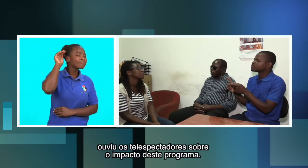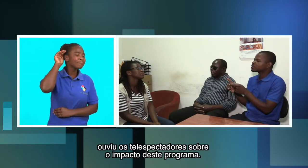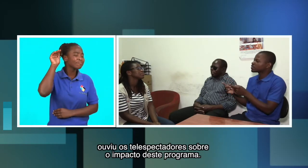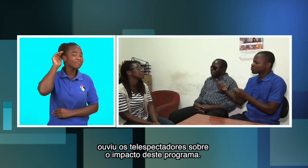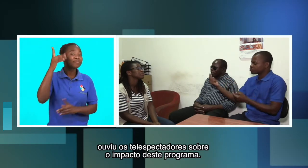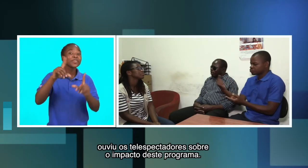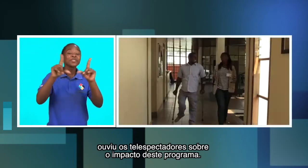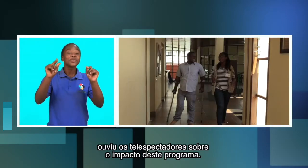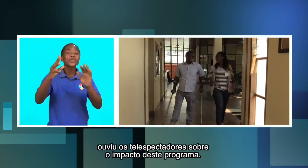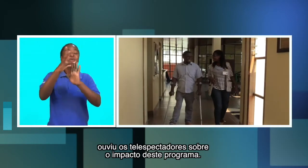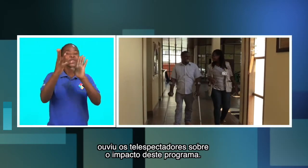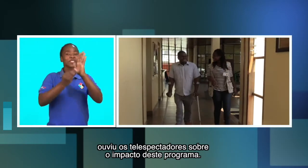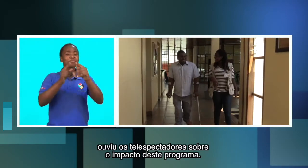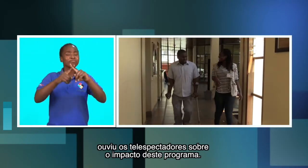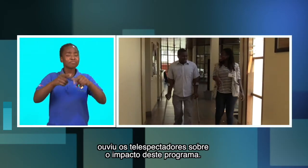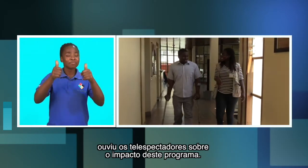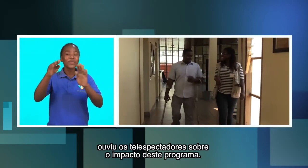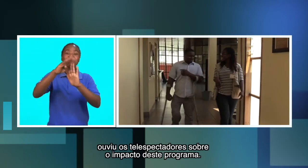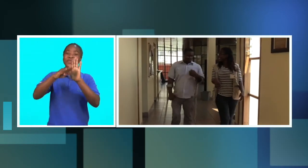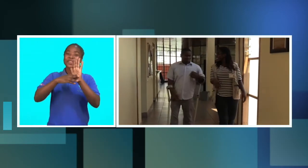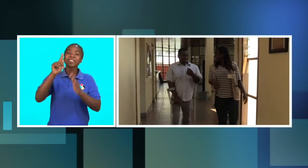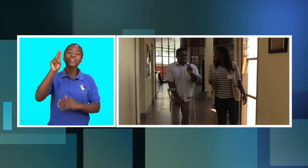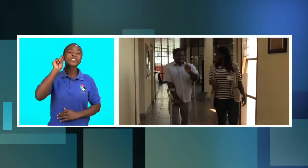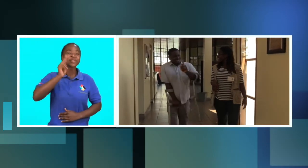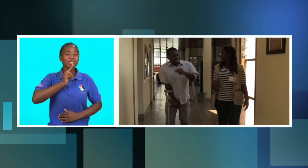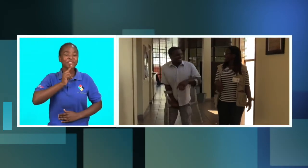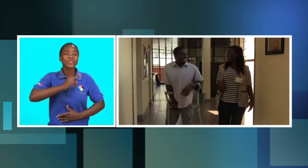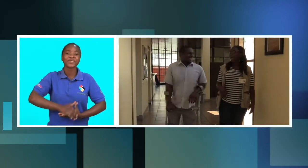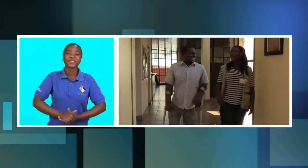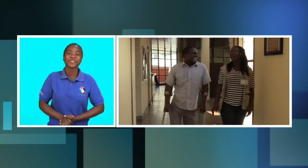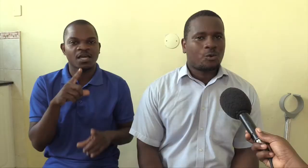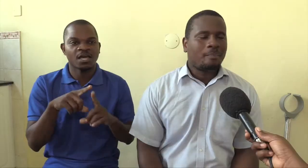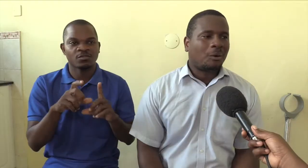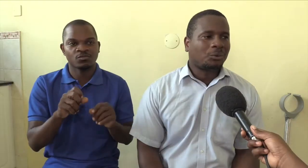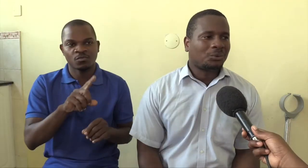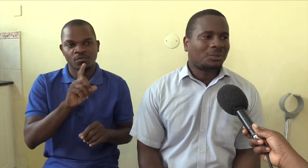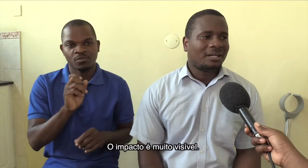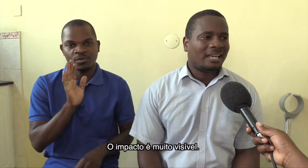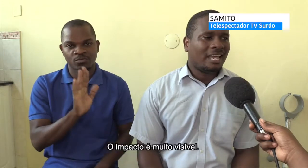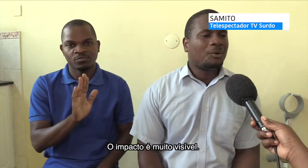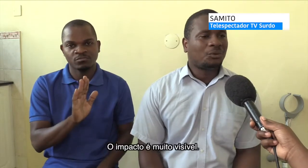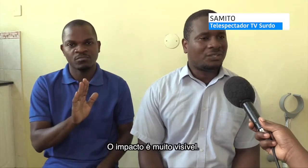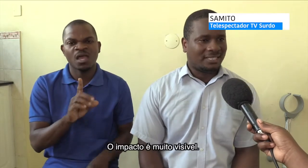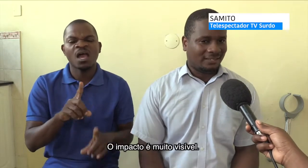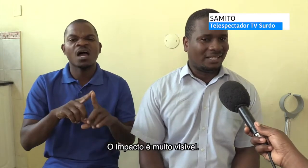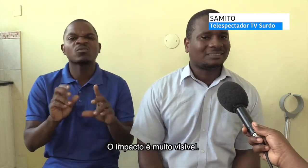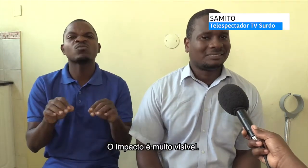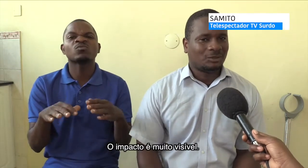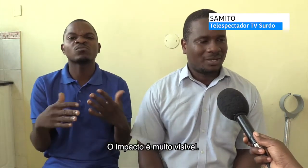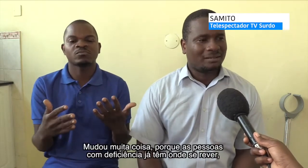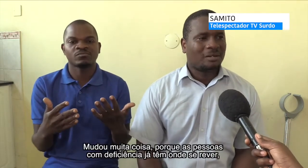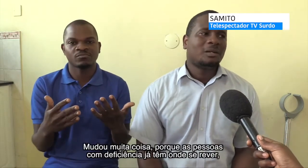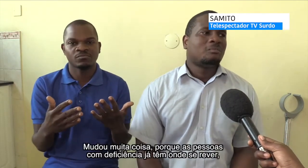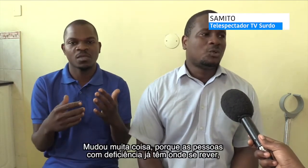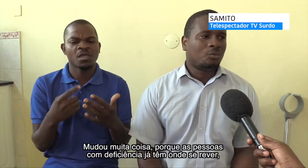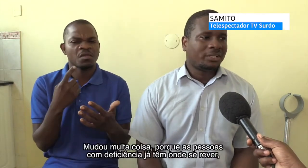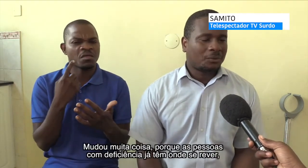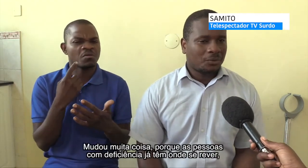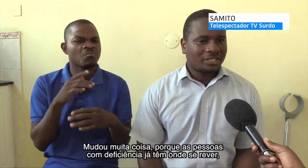telespectadores sobre o impacto deste programa. O impacto é muito visível, não é?